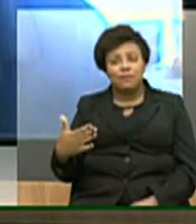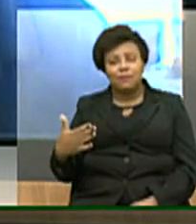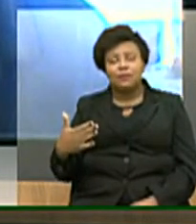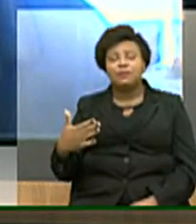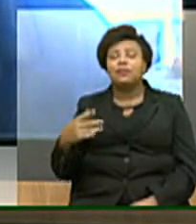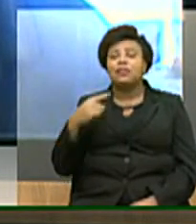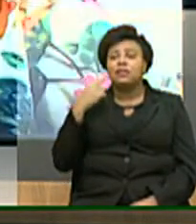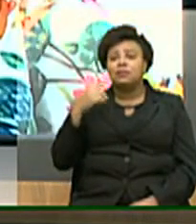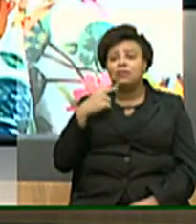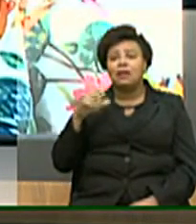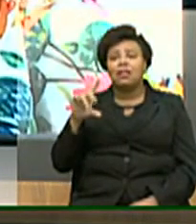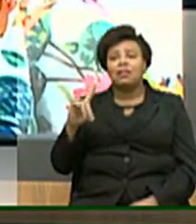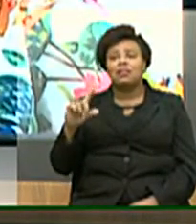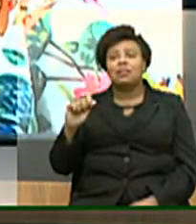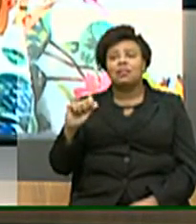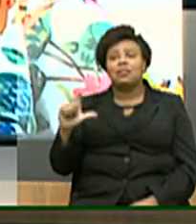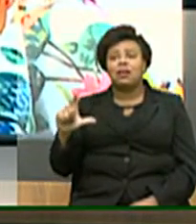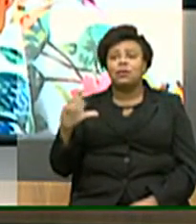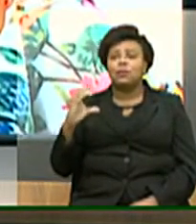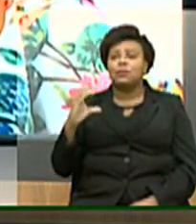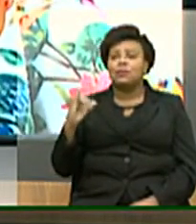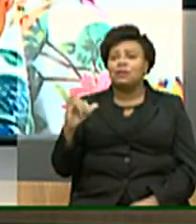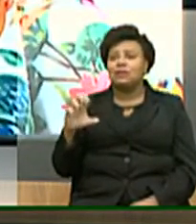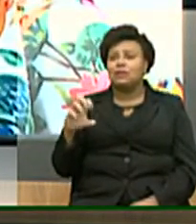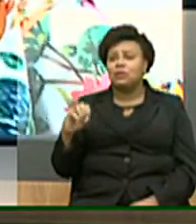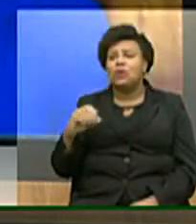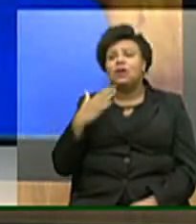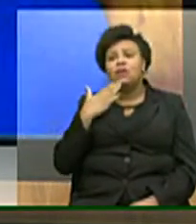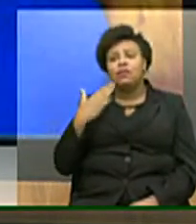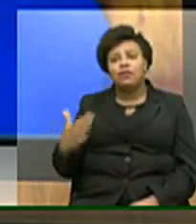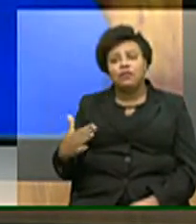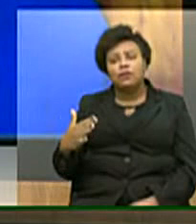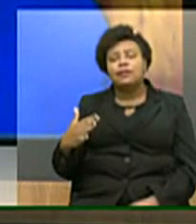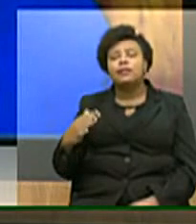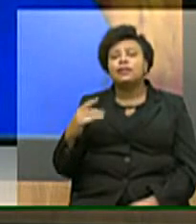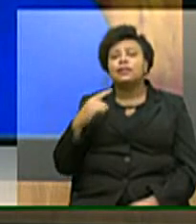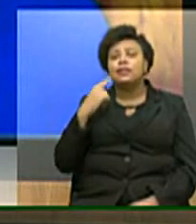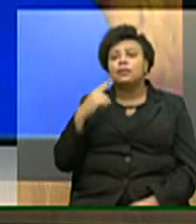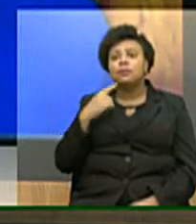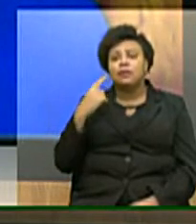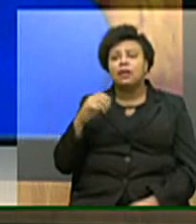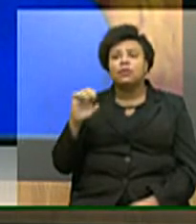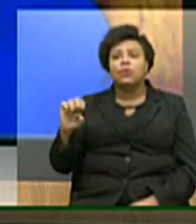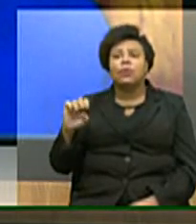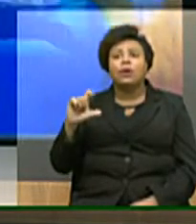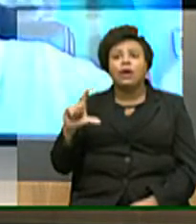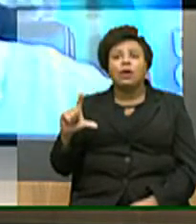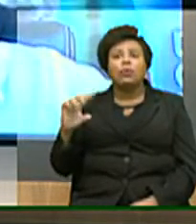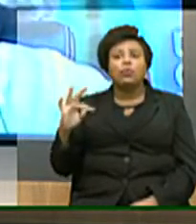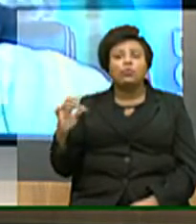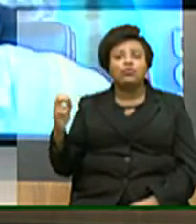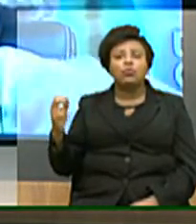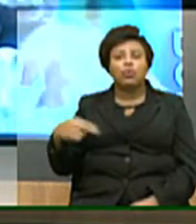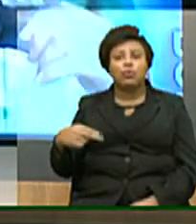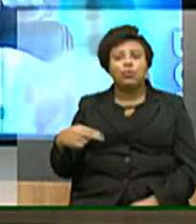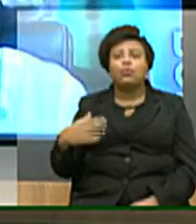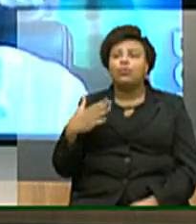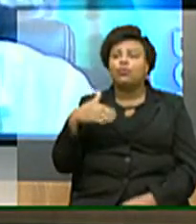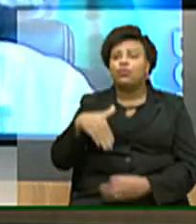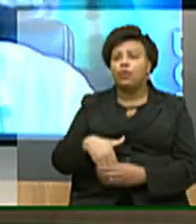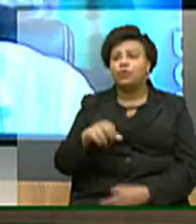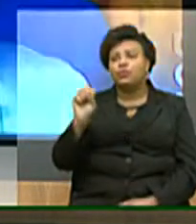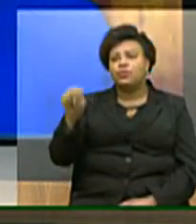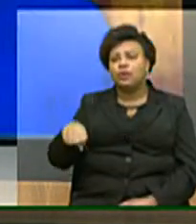presidente. Deputado Alciso Oliveira. Favorável, presidente. Deputado Elton Reber. Voto